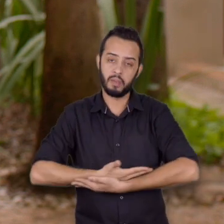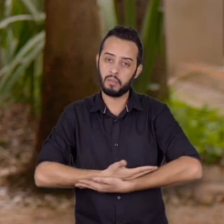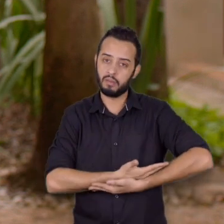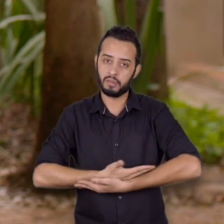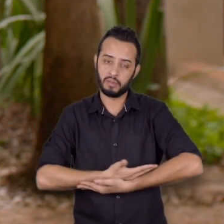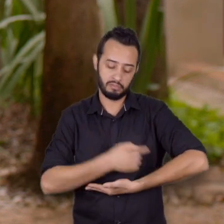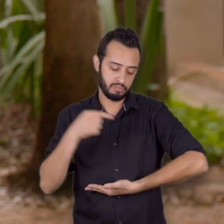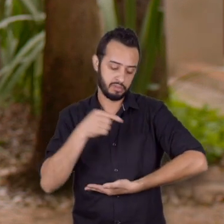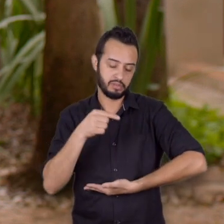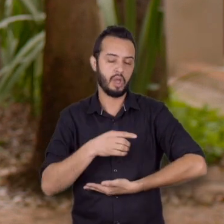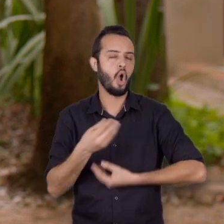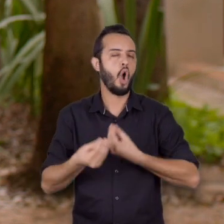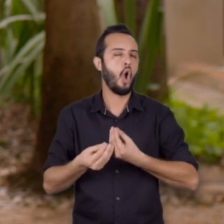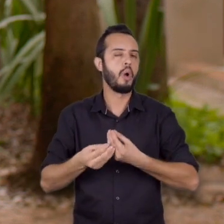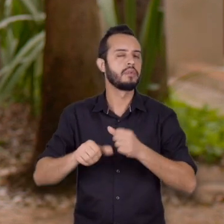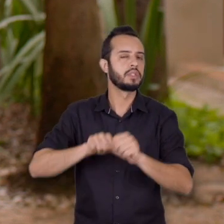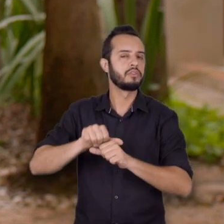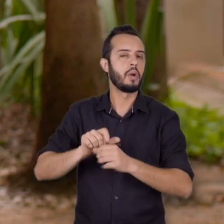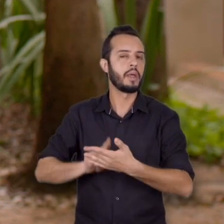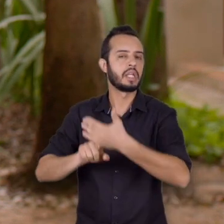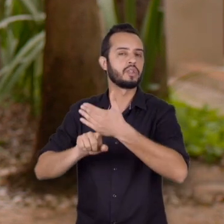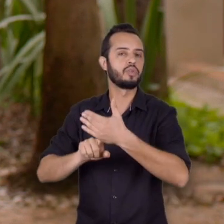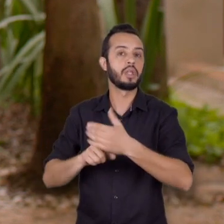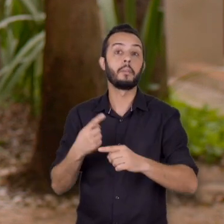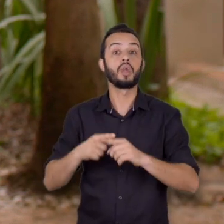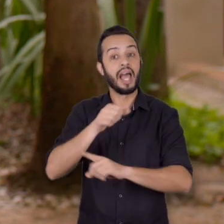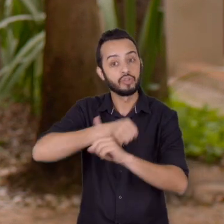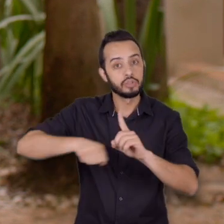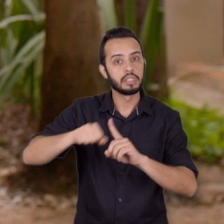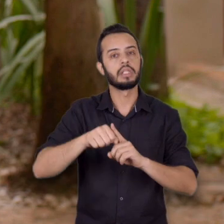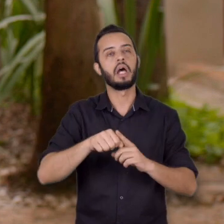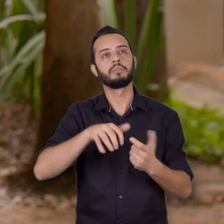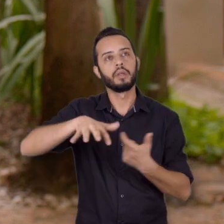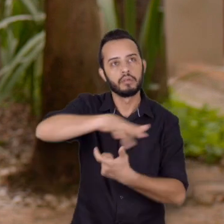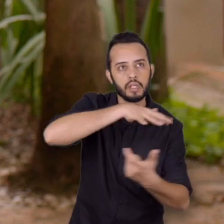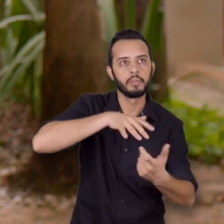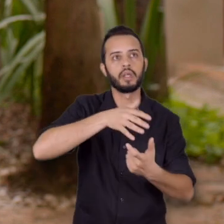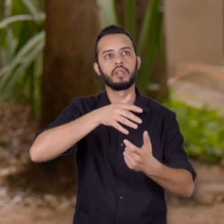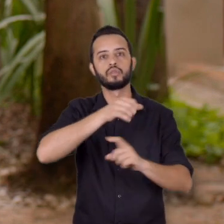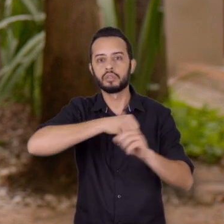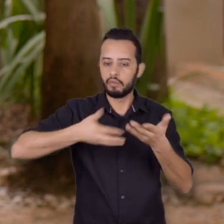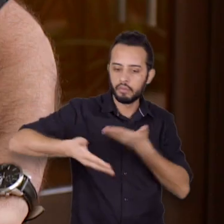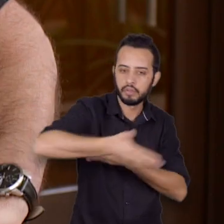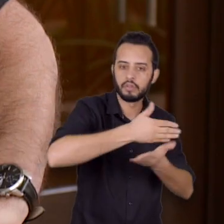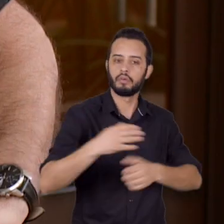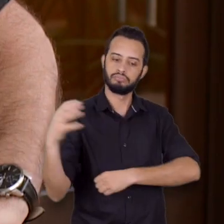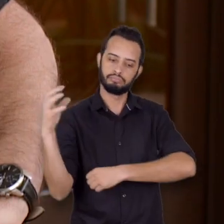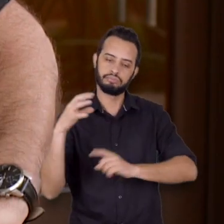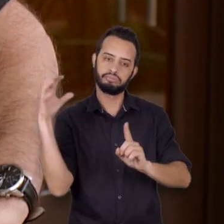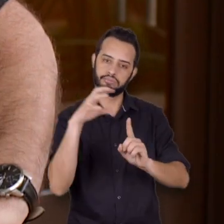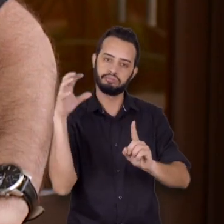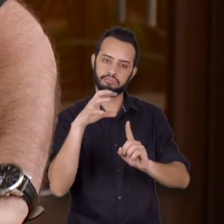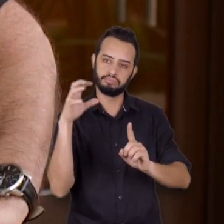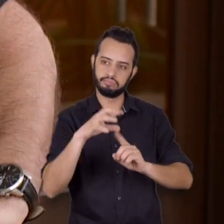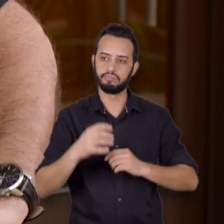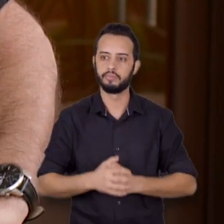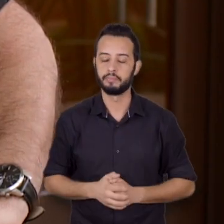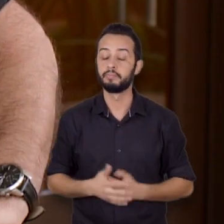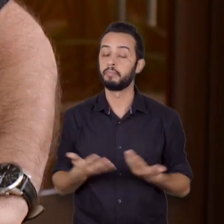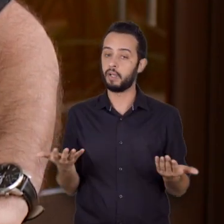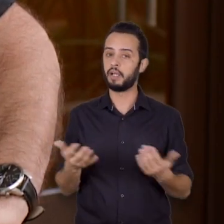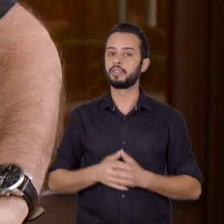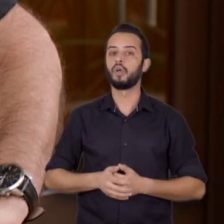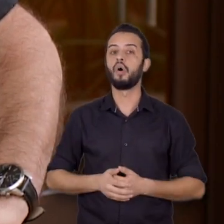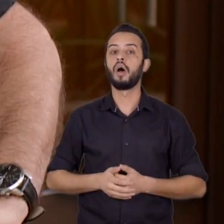né? Você vira digital pelas práticas sociais, pelos letramentos, pela socialização que você tem. Agora, claro, né? As